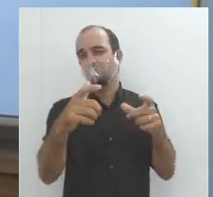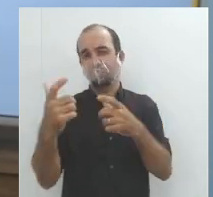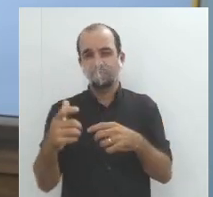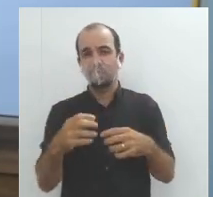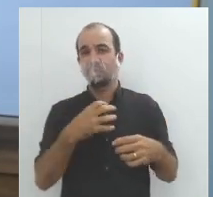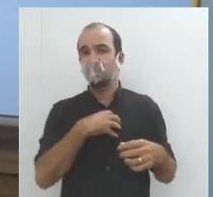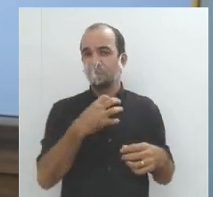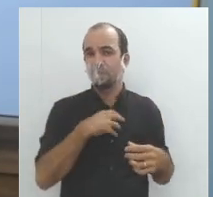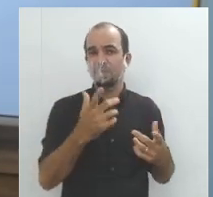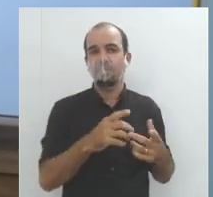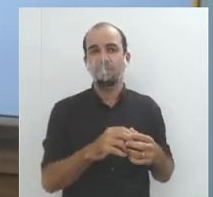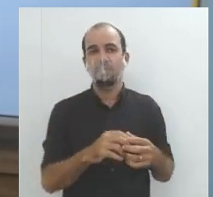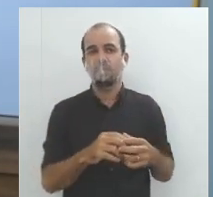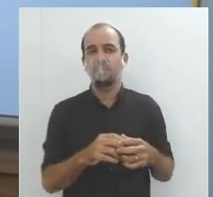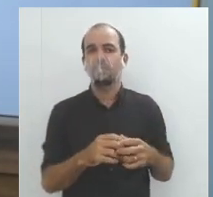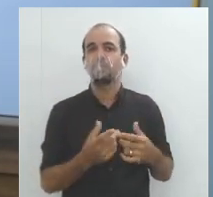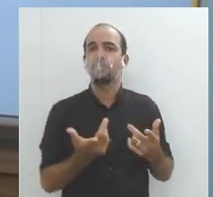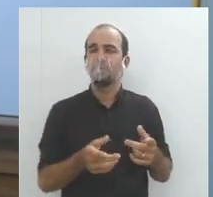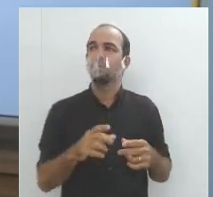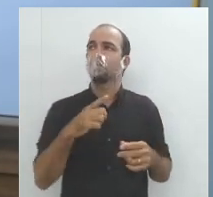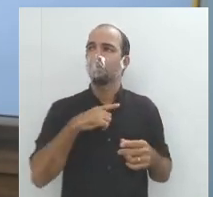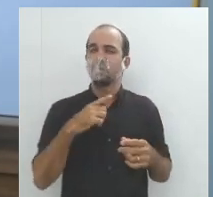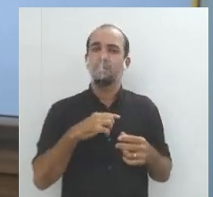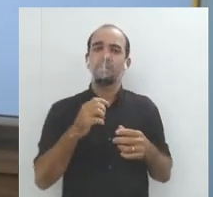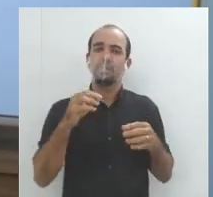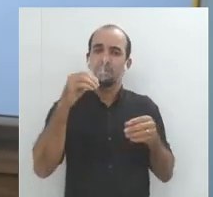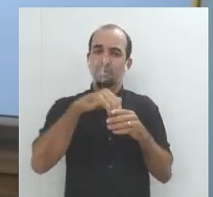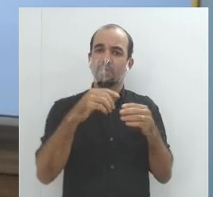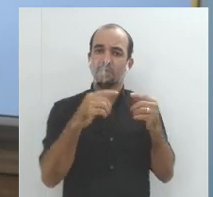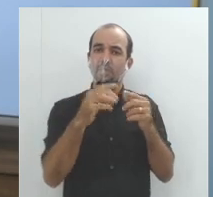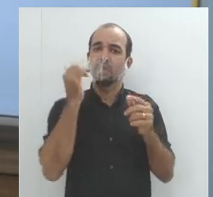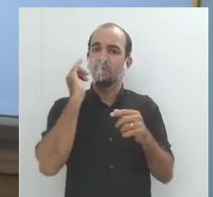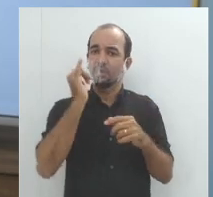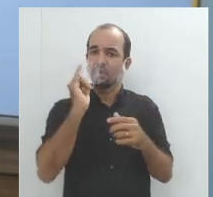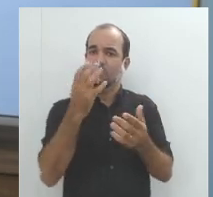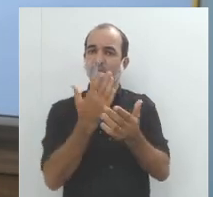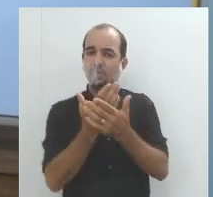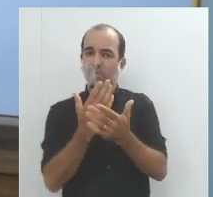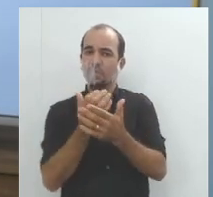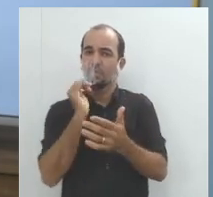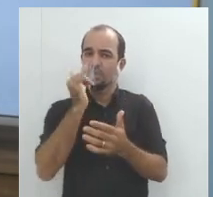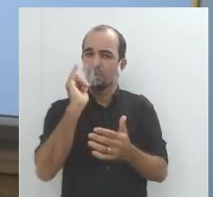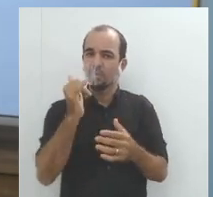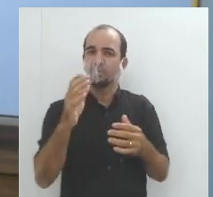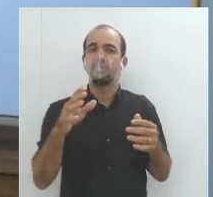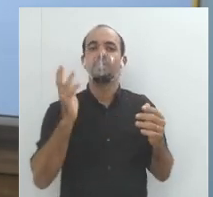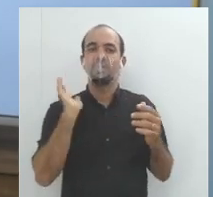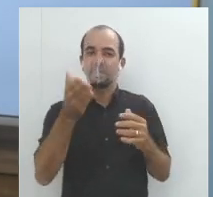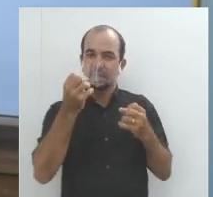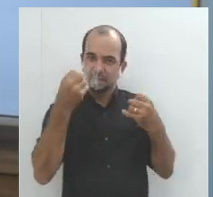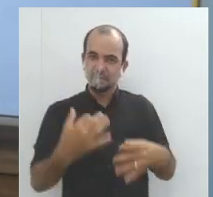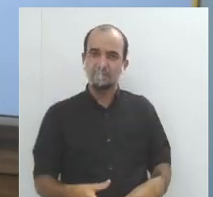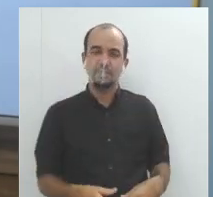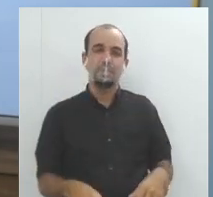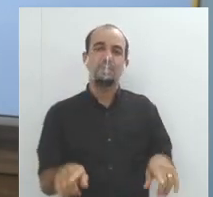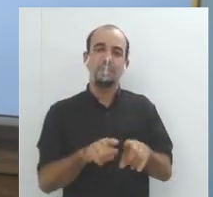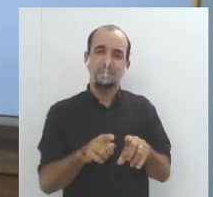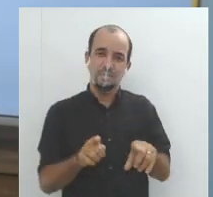na aula sobre conto, nós vimos aqui na aula sobre crônica, né? Que